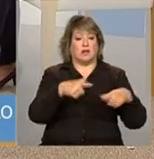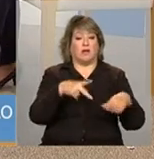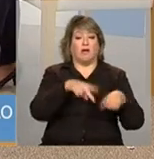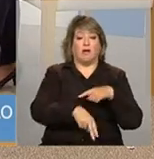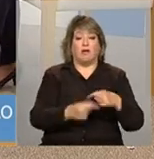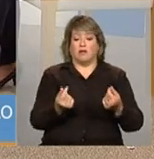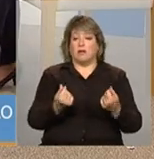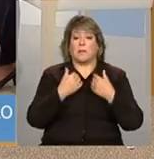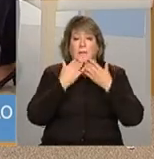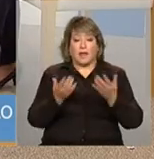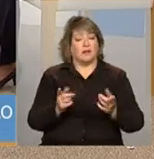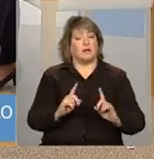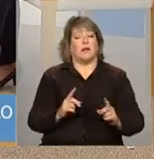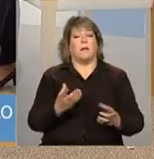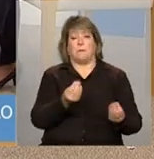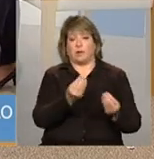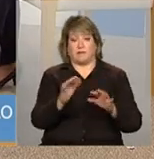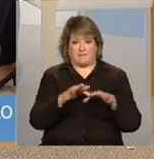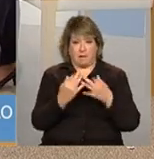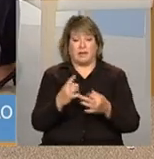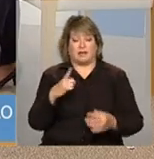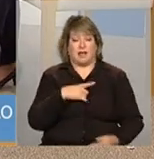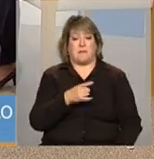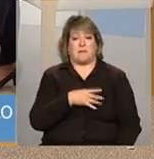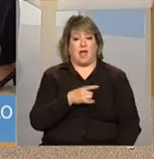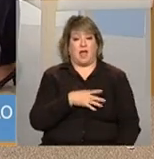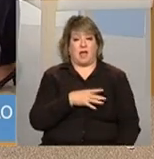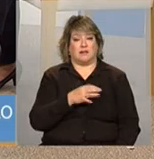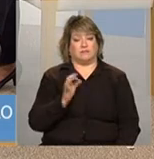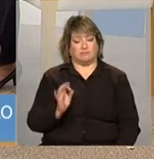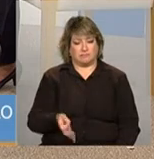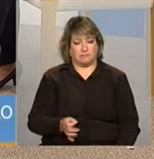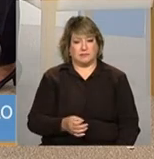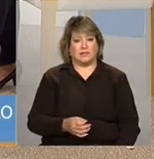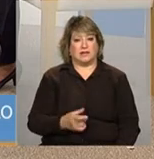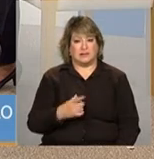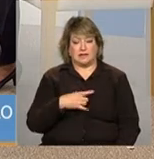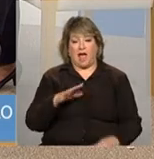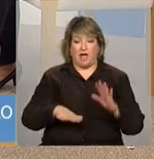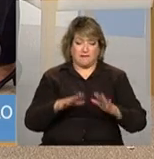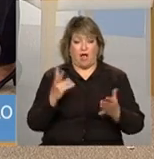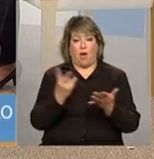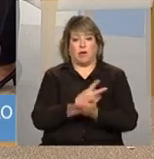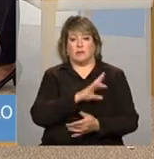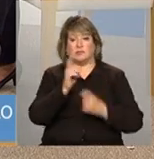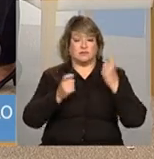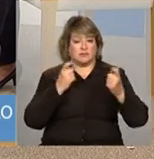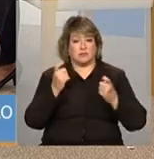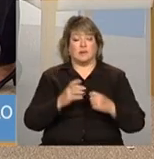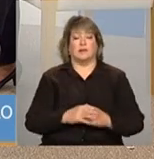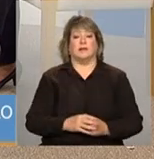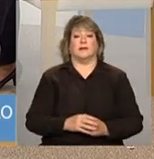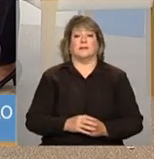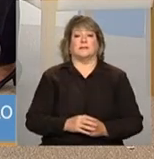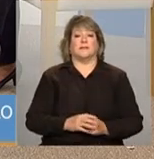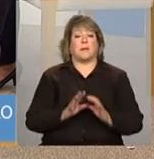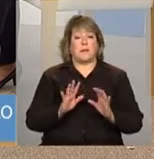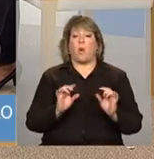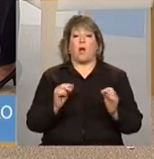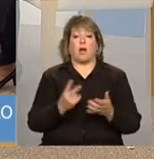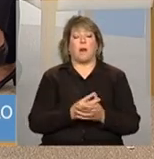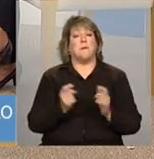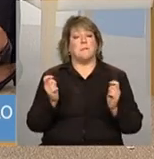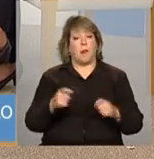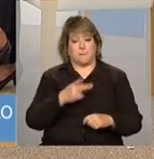rever esse benefício. Isso mesmo. E tendo, se vendo em situações apertadas. Isso. Então, o que, que acontece? É possível, então,